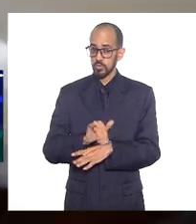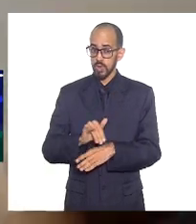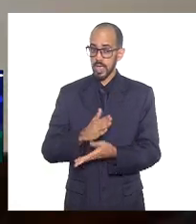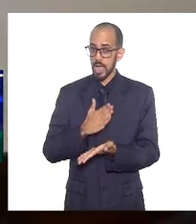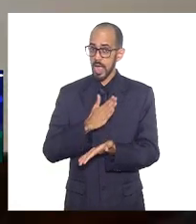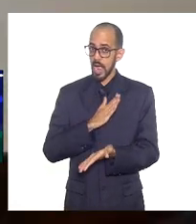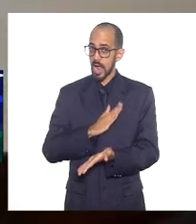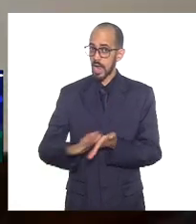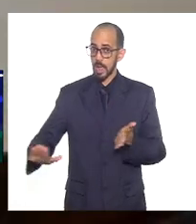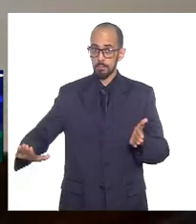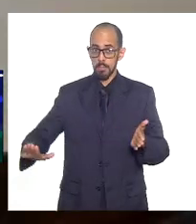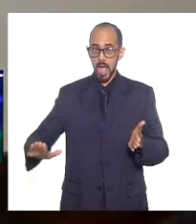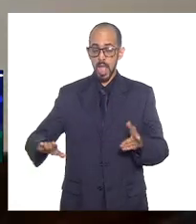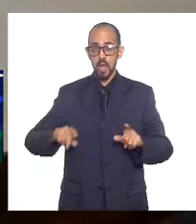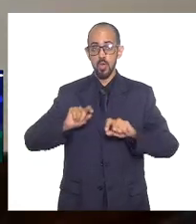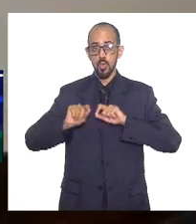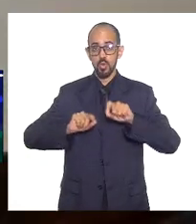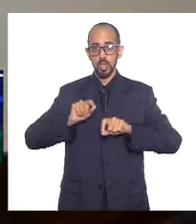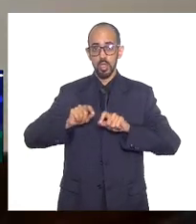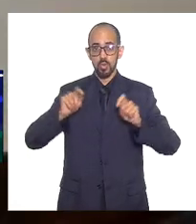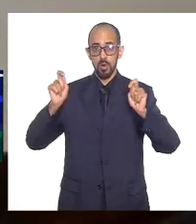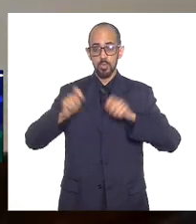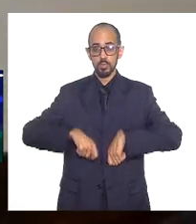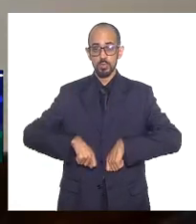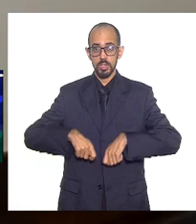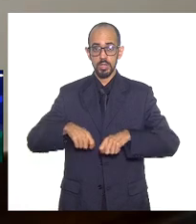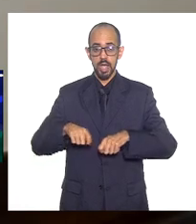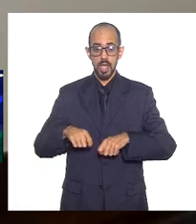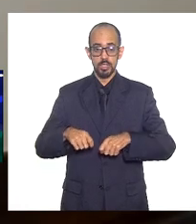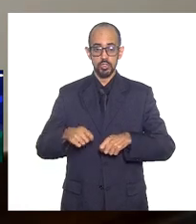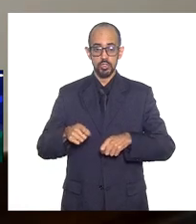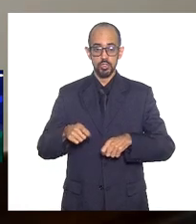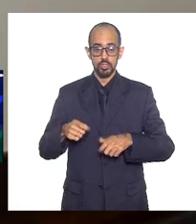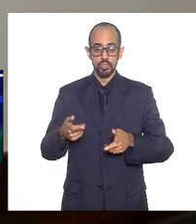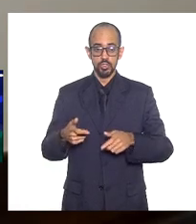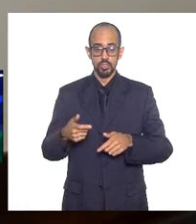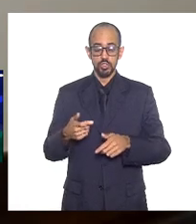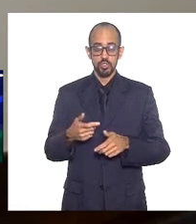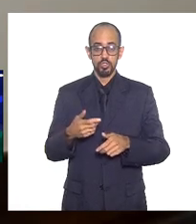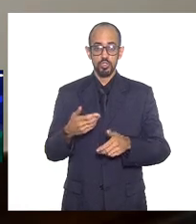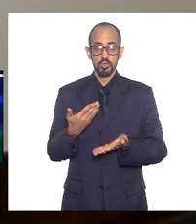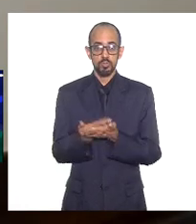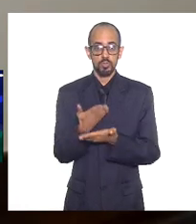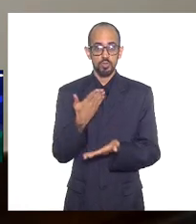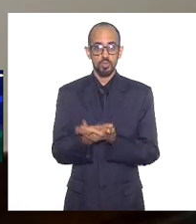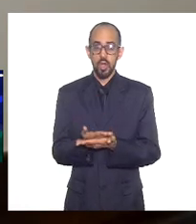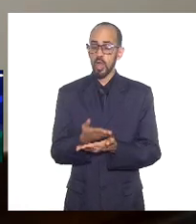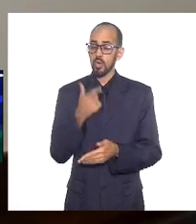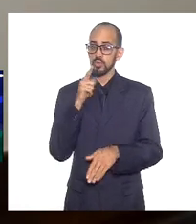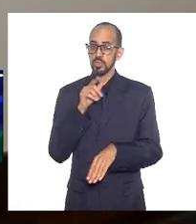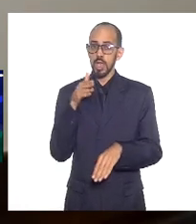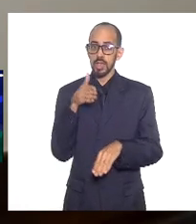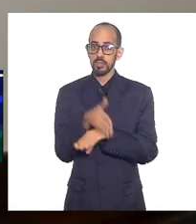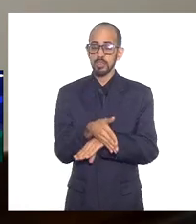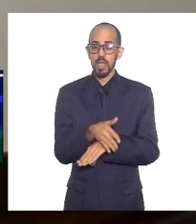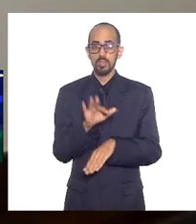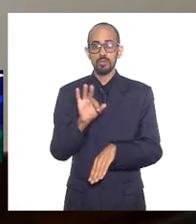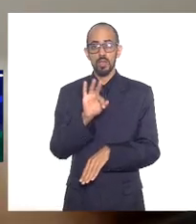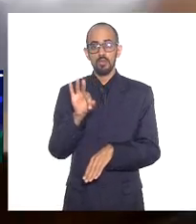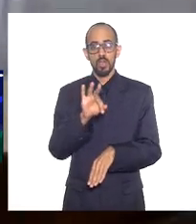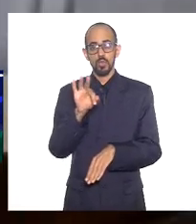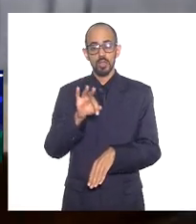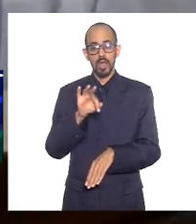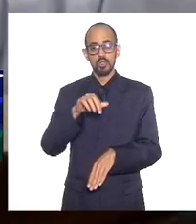vez com a possibilidade de um egresso de escola pública do ensino médio ter acesso ao ensino superior numa universidade pública